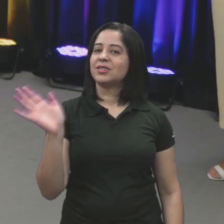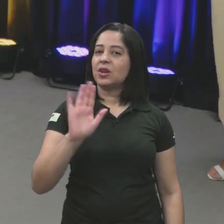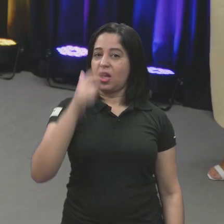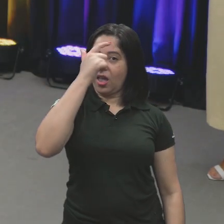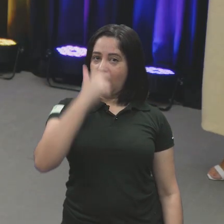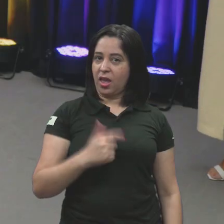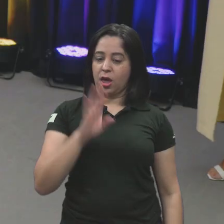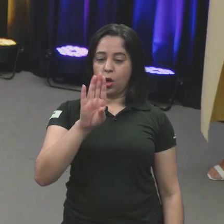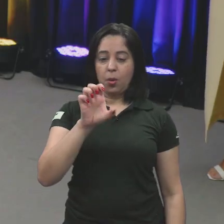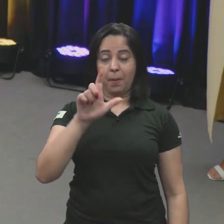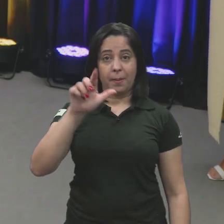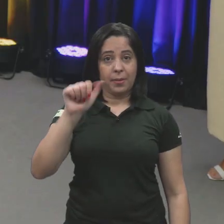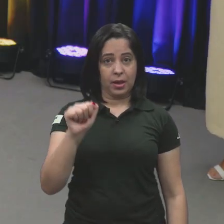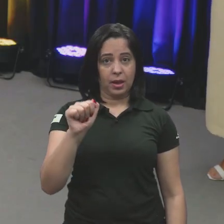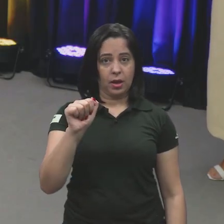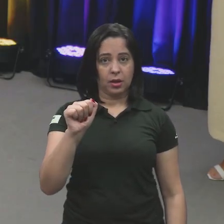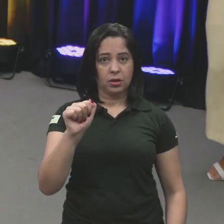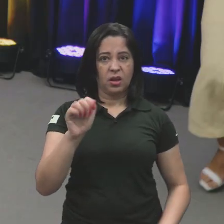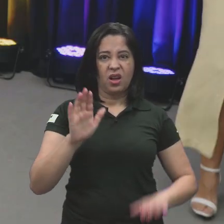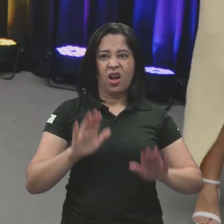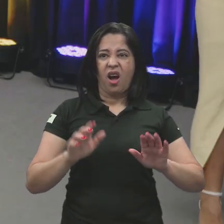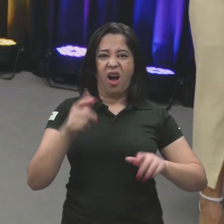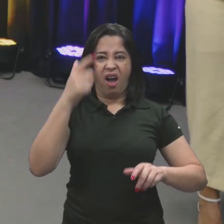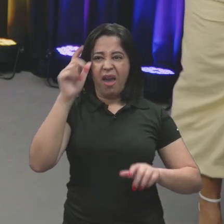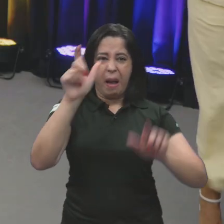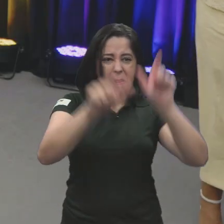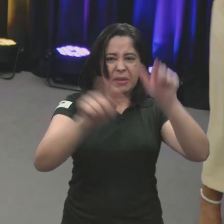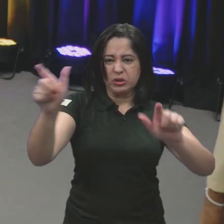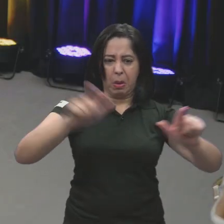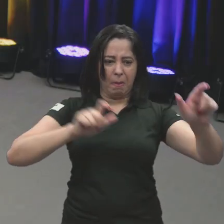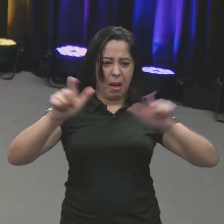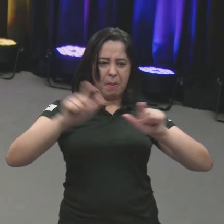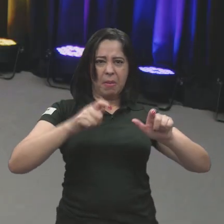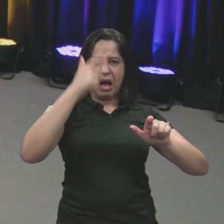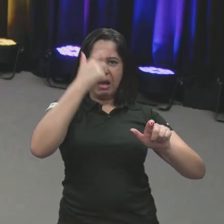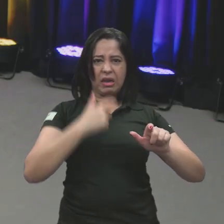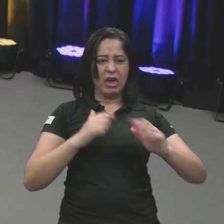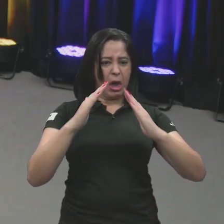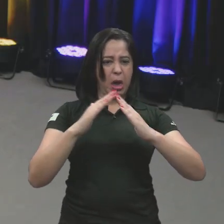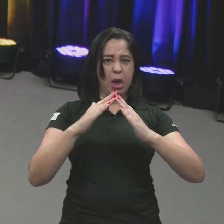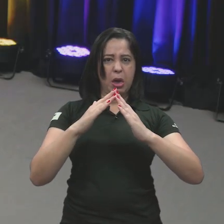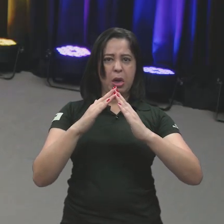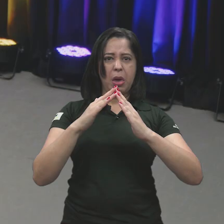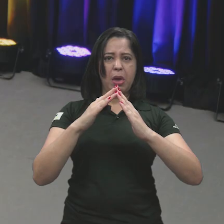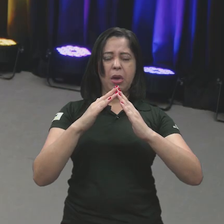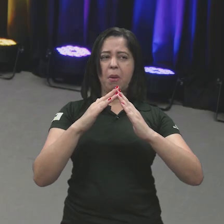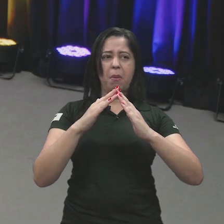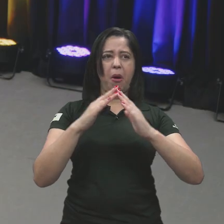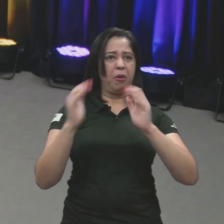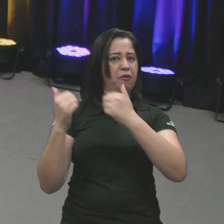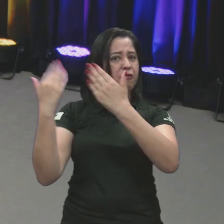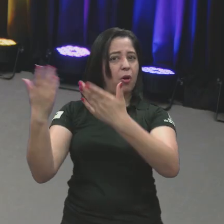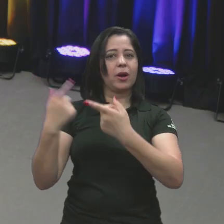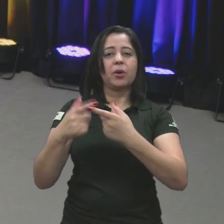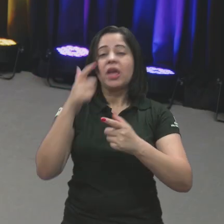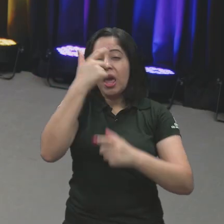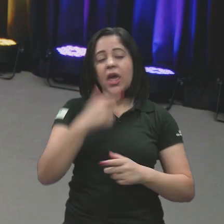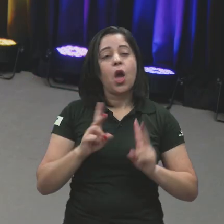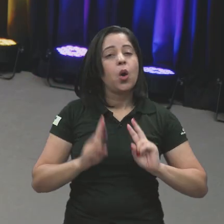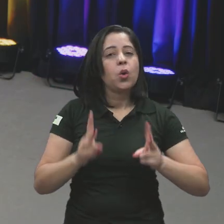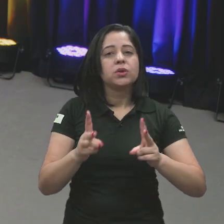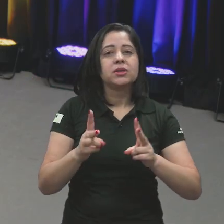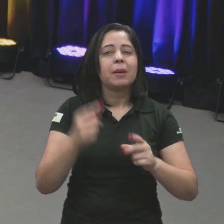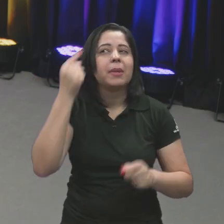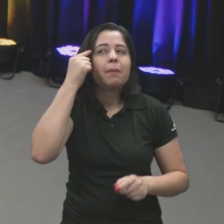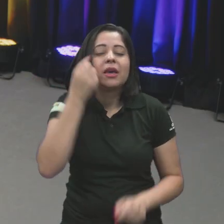Olá, eu sou a Bela. Tem gente que diz que eu sou de outro planeta, só porque eu sempre tento ver o lado bom das coisas. Mas quer